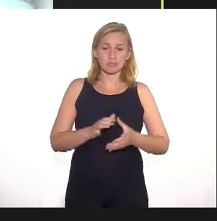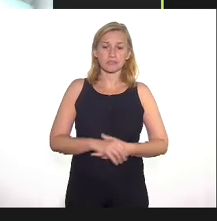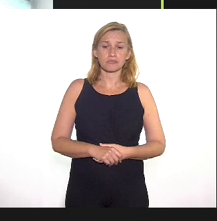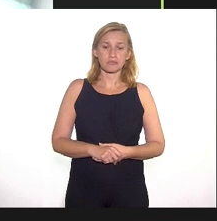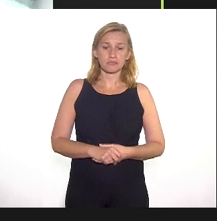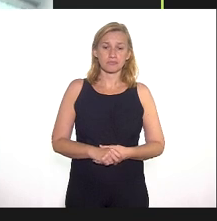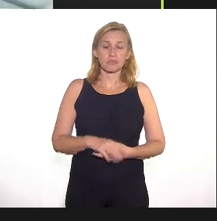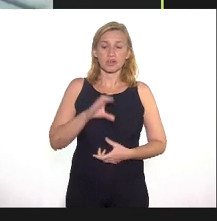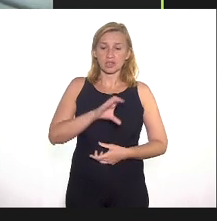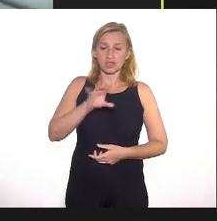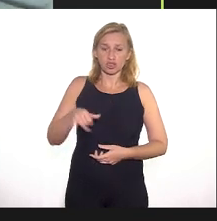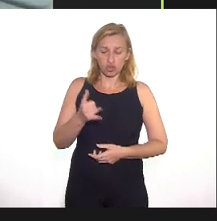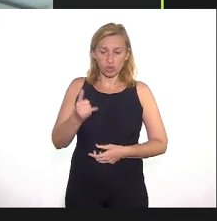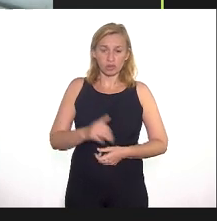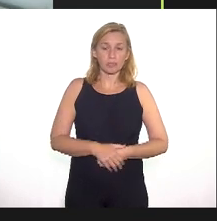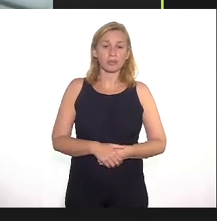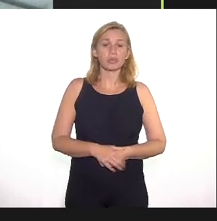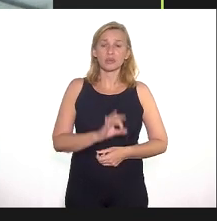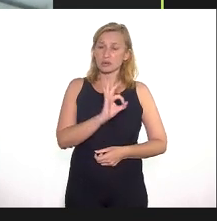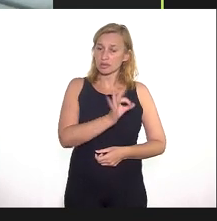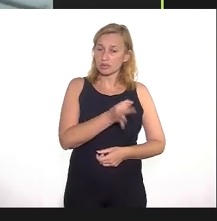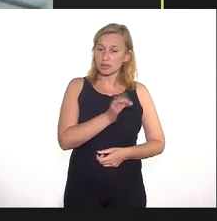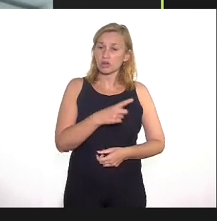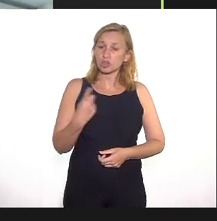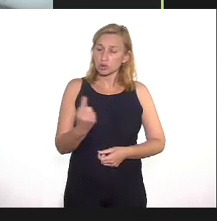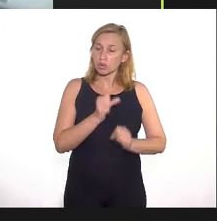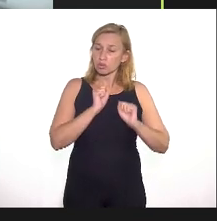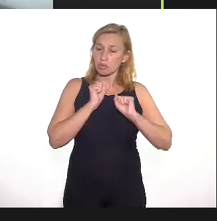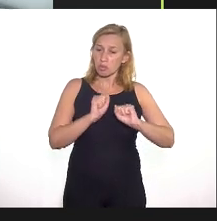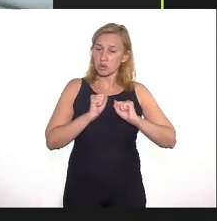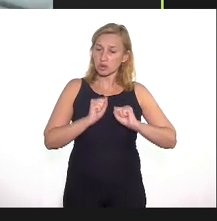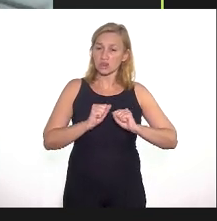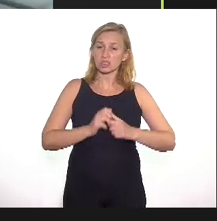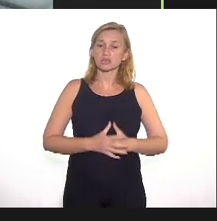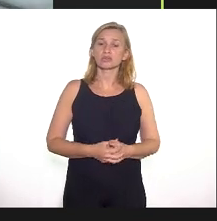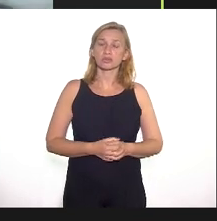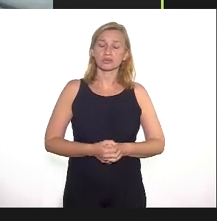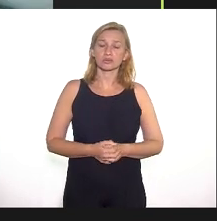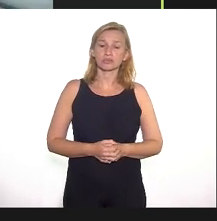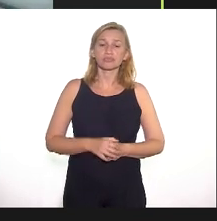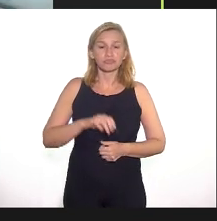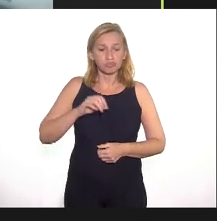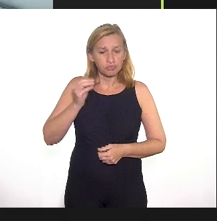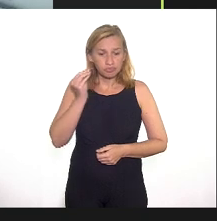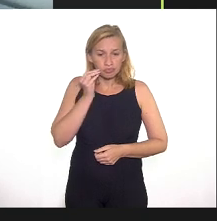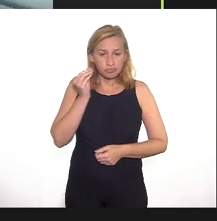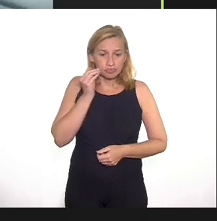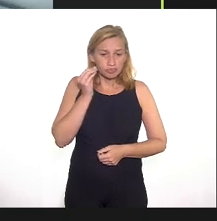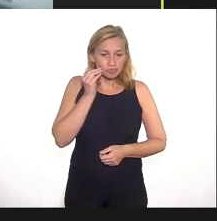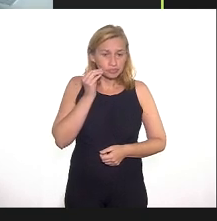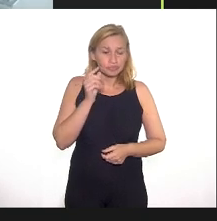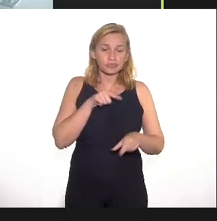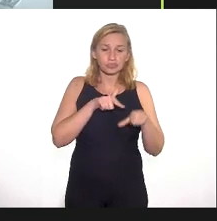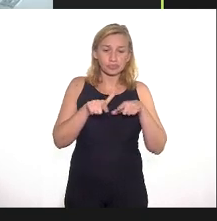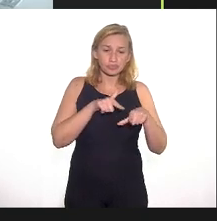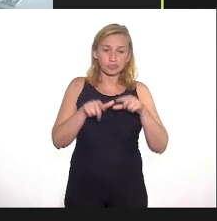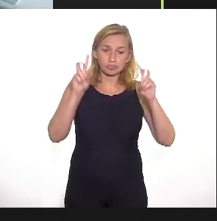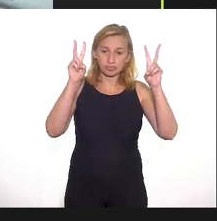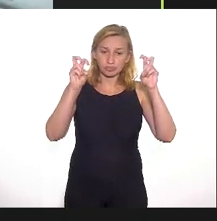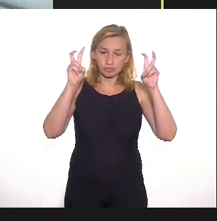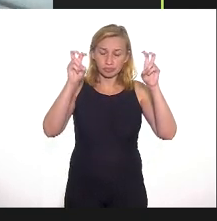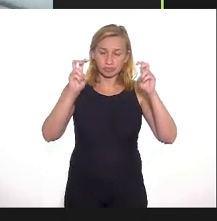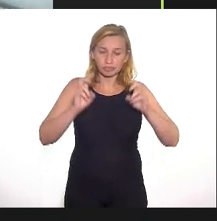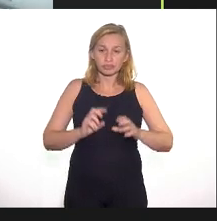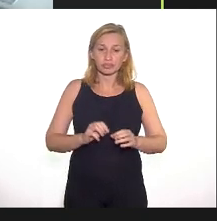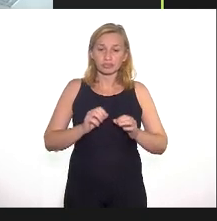da CCJ, exatamente para que a gente pudesse ter a oportunidade de trabalhar esse tema de